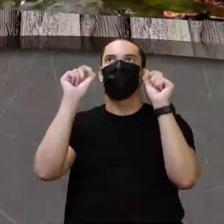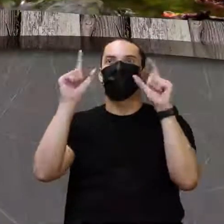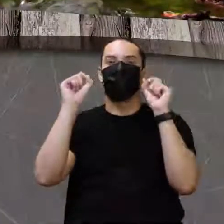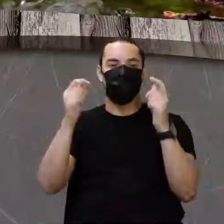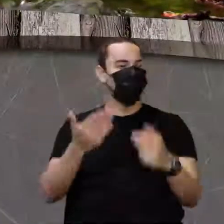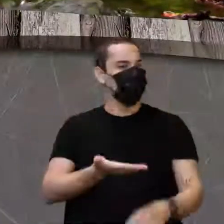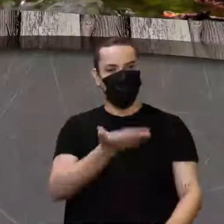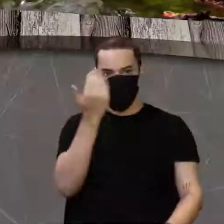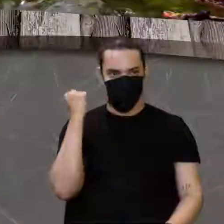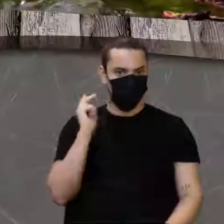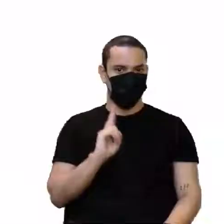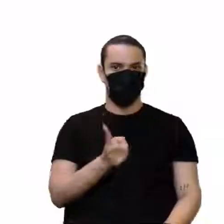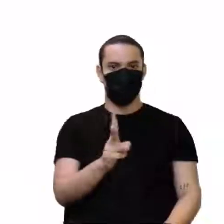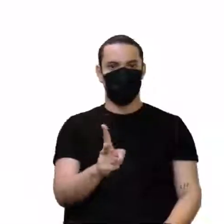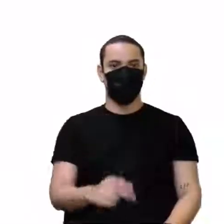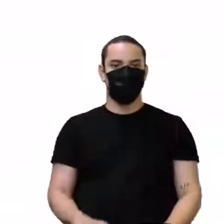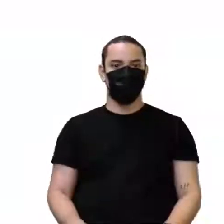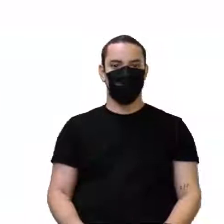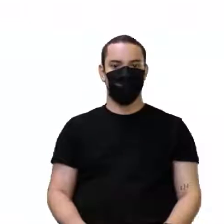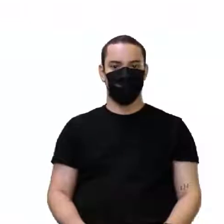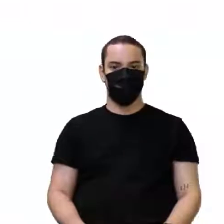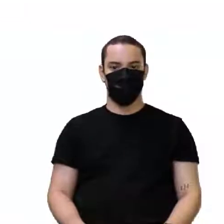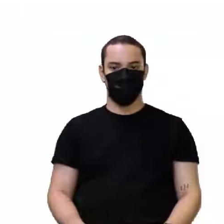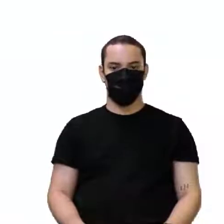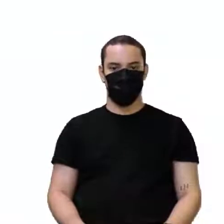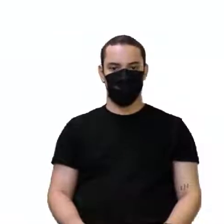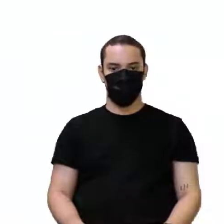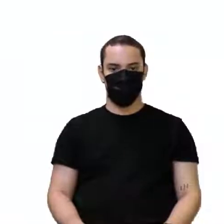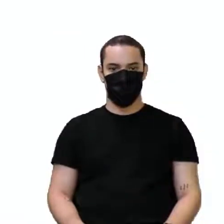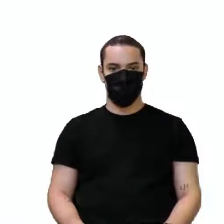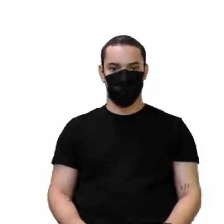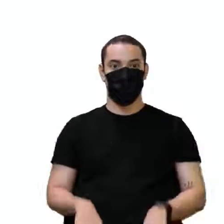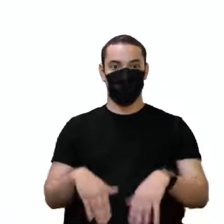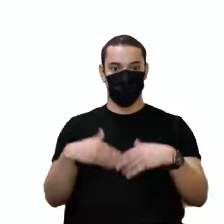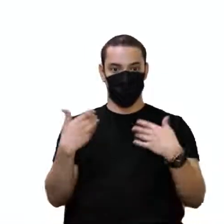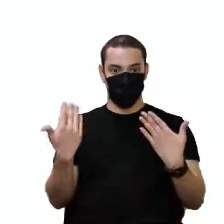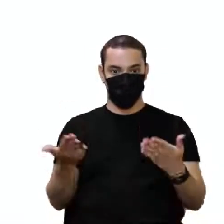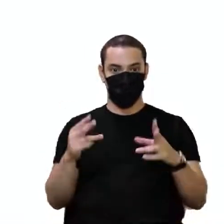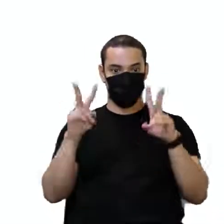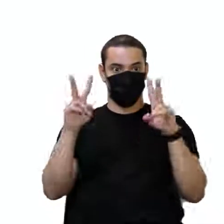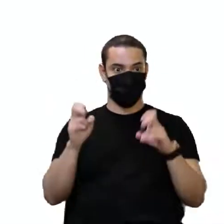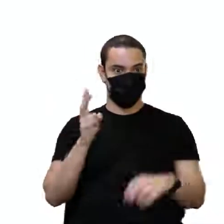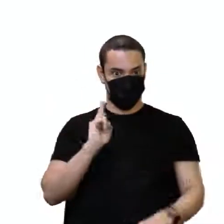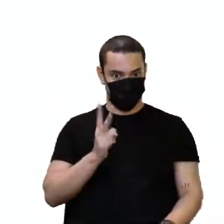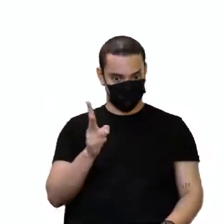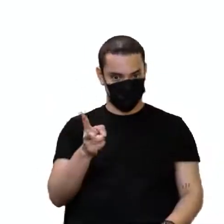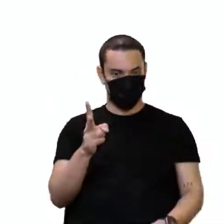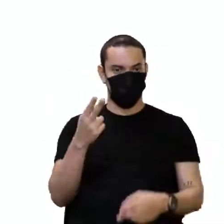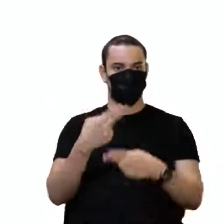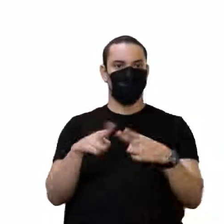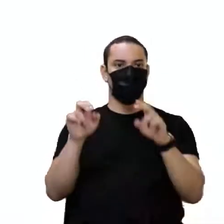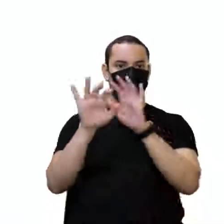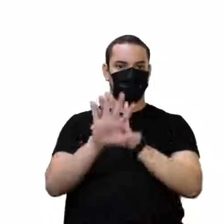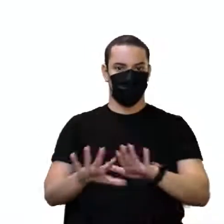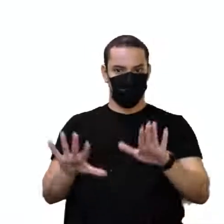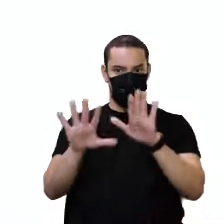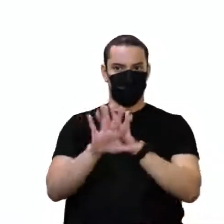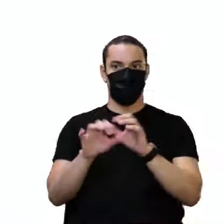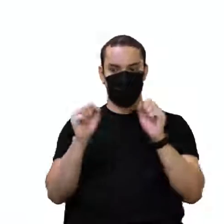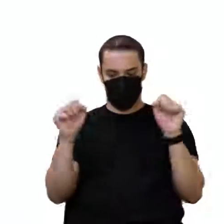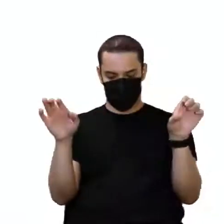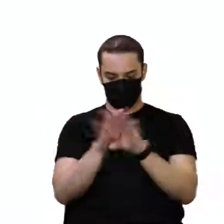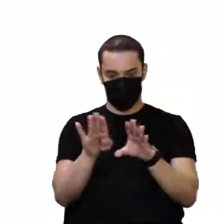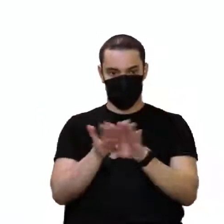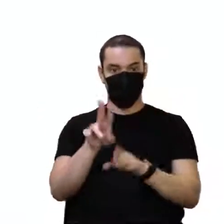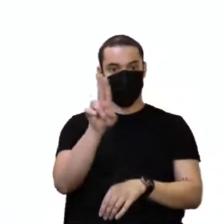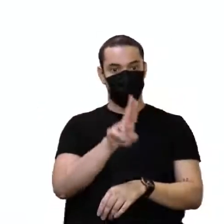Vamos embora? Continuando, então, olha lá na tela. Em relação, continuando essa questão da camuflagem, pode ser útil